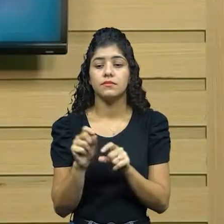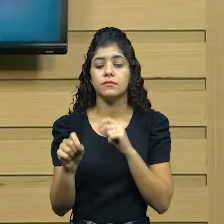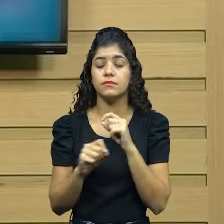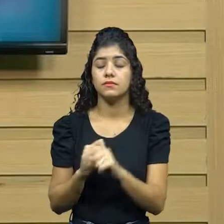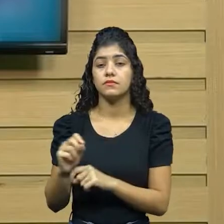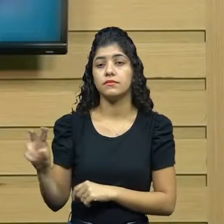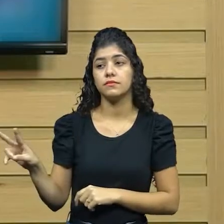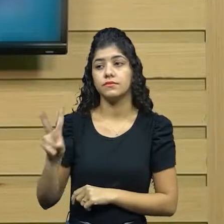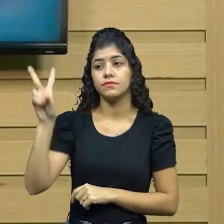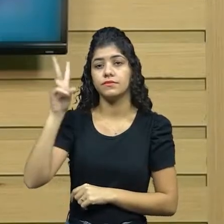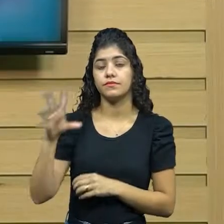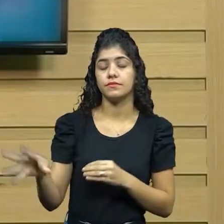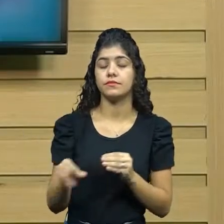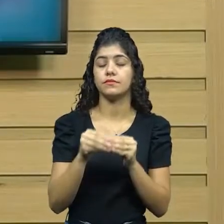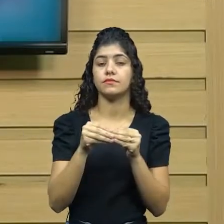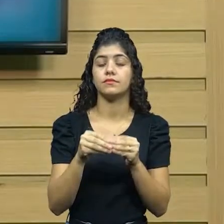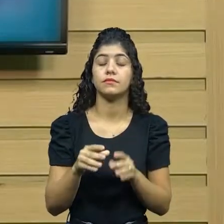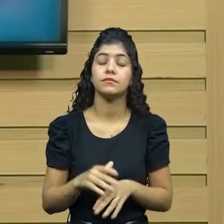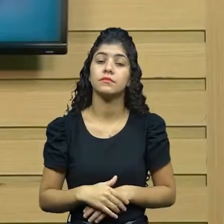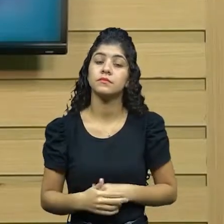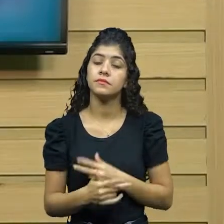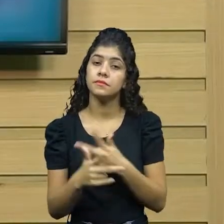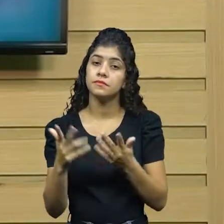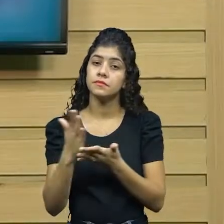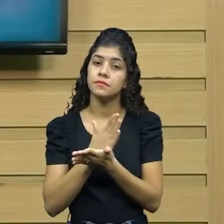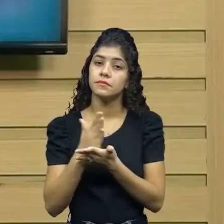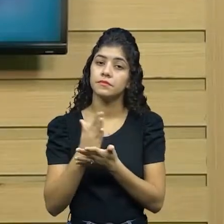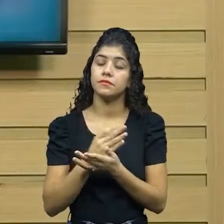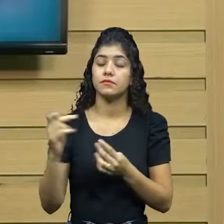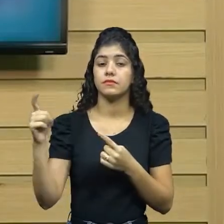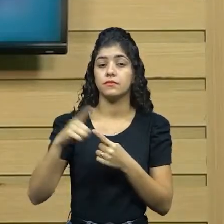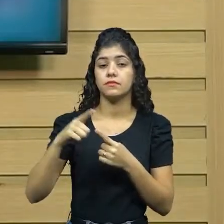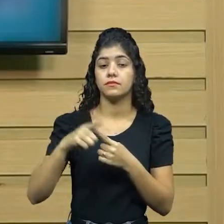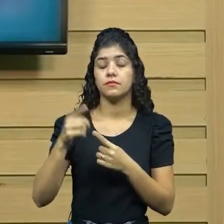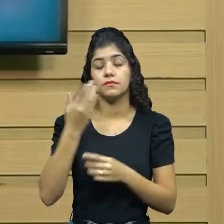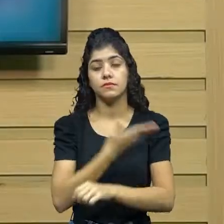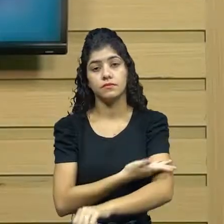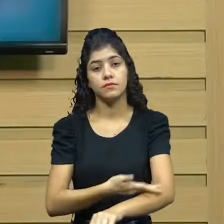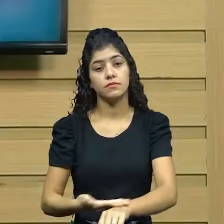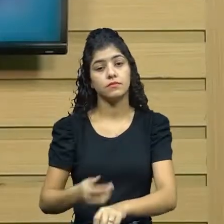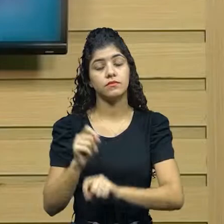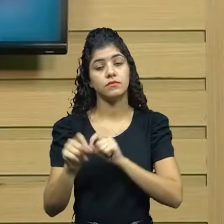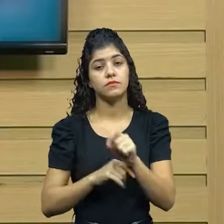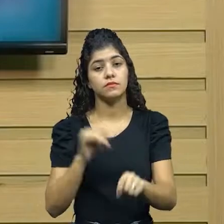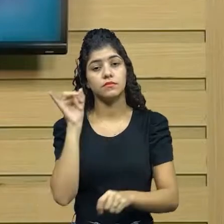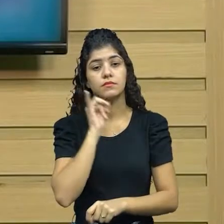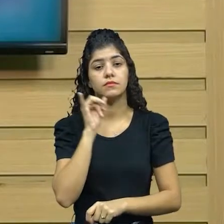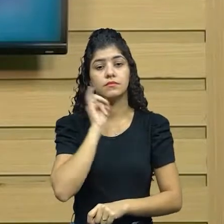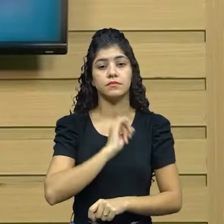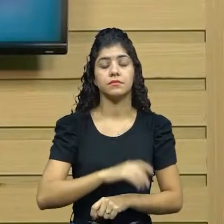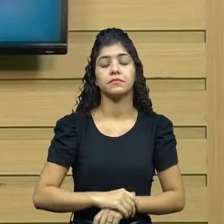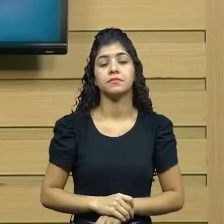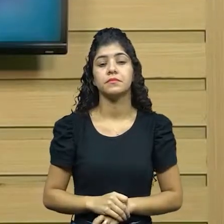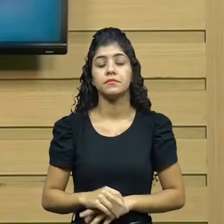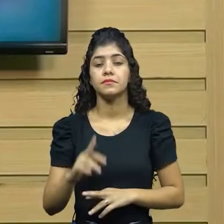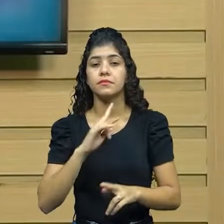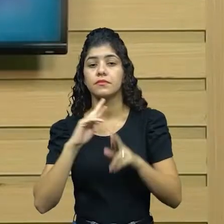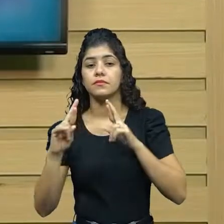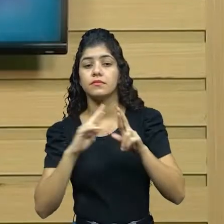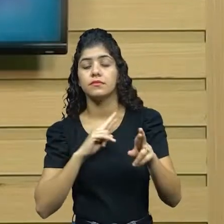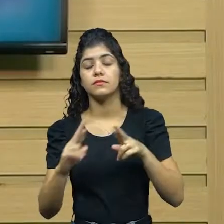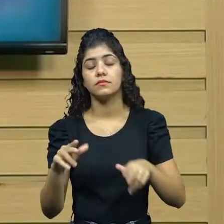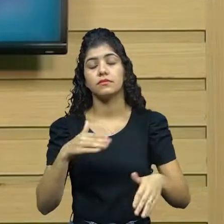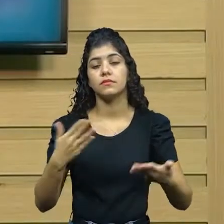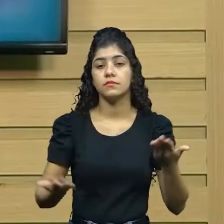agregação de valor. Alguns tipos de marketing é muito comum, por exemplo, o marketing com relação a